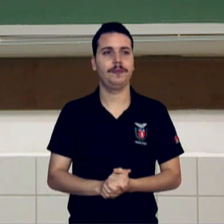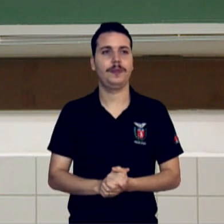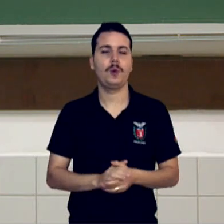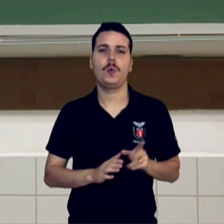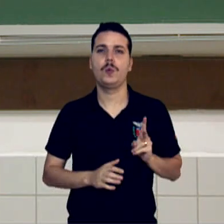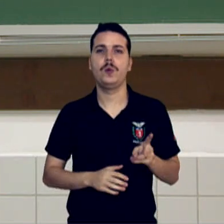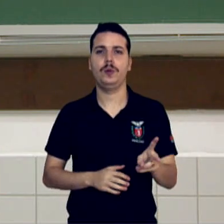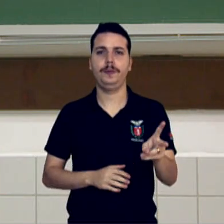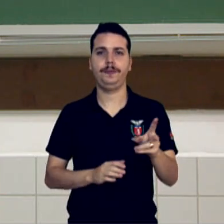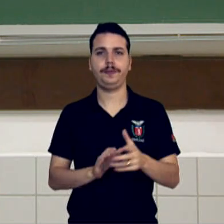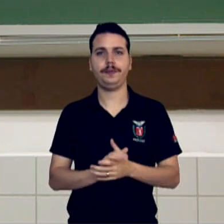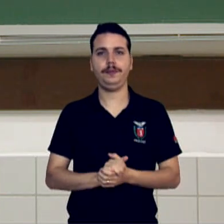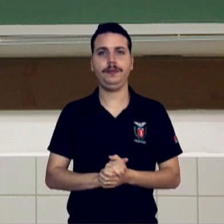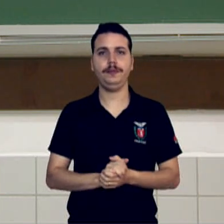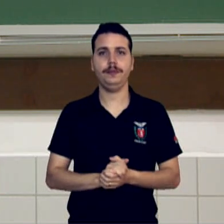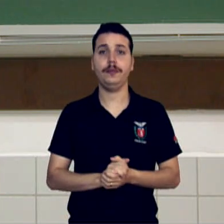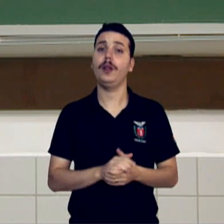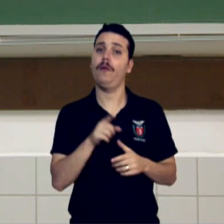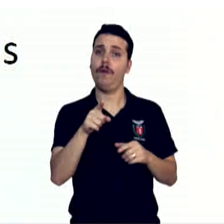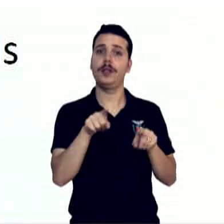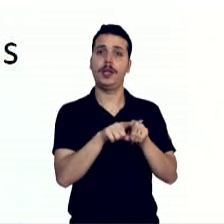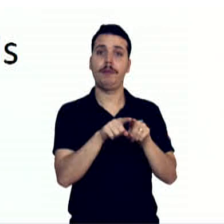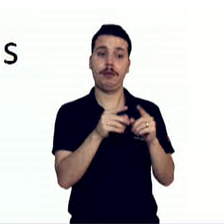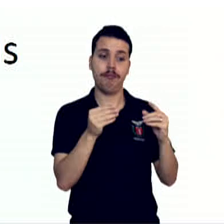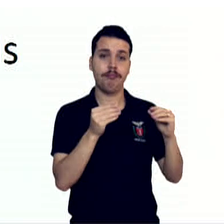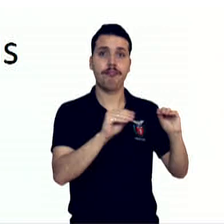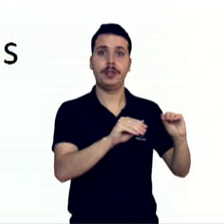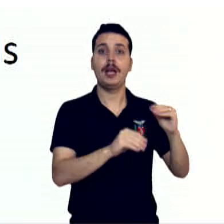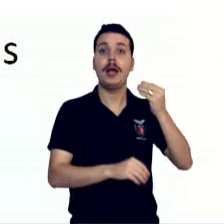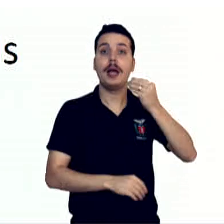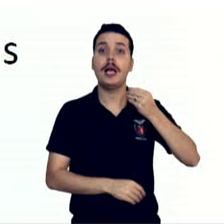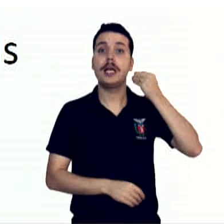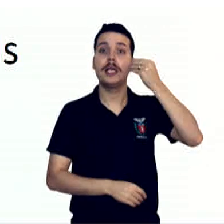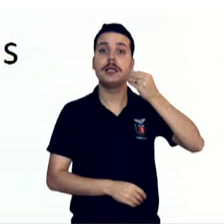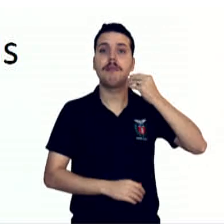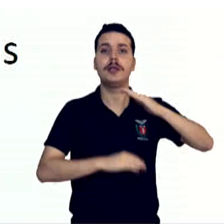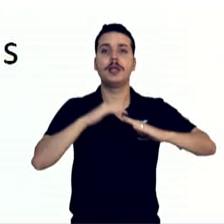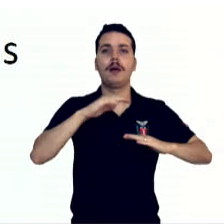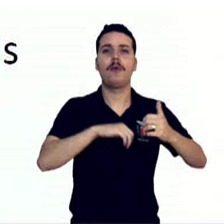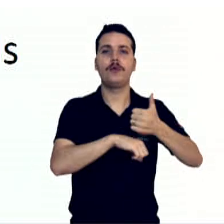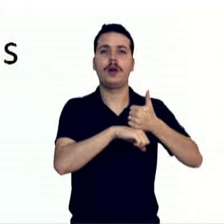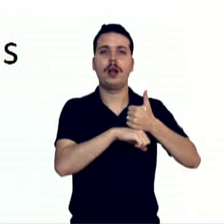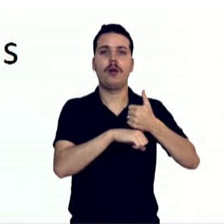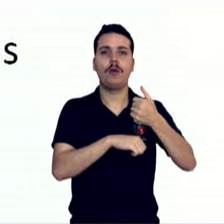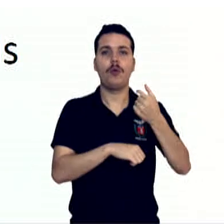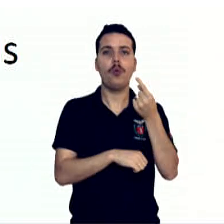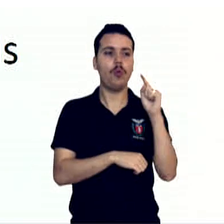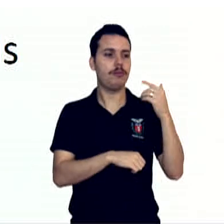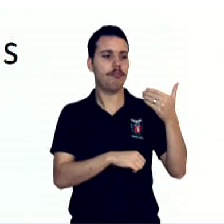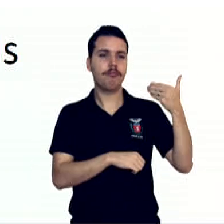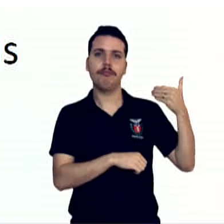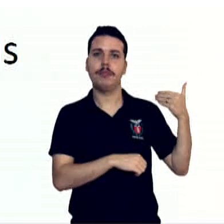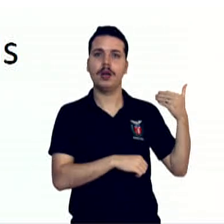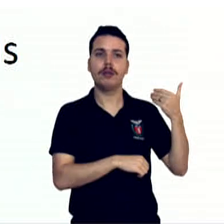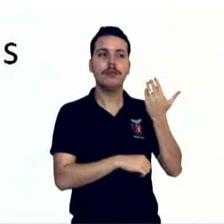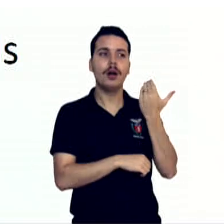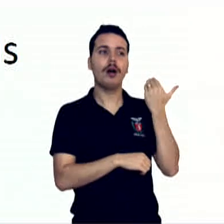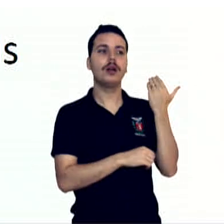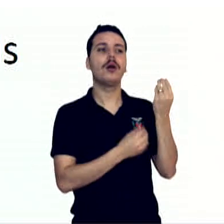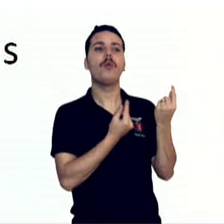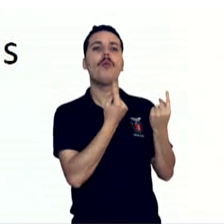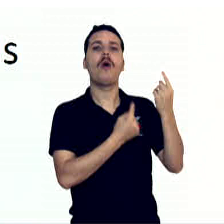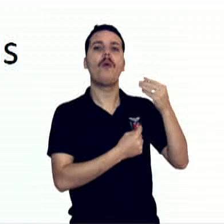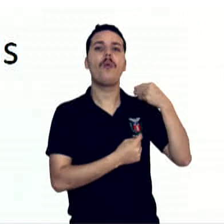aqui. A experiência profissional, as suas últimas experiências profissionais, né? Não esquecendo de citar